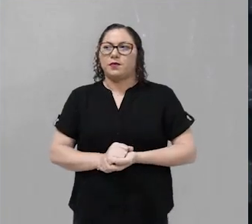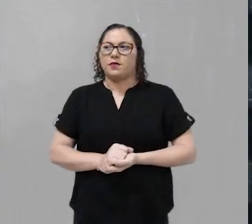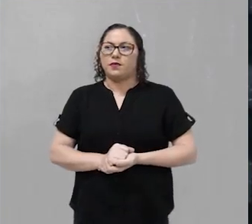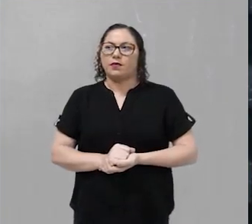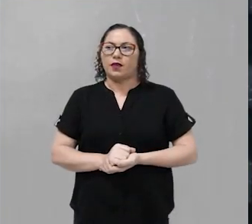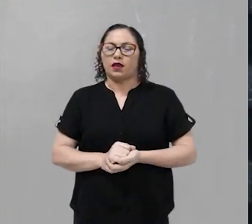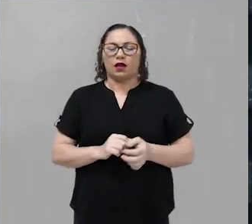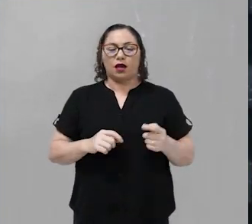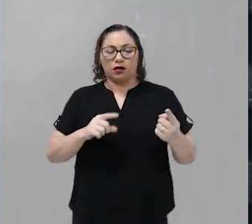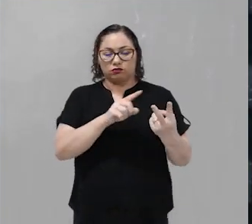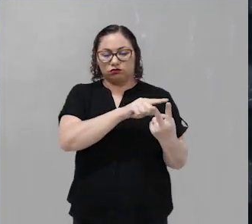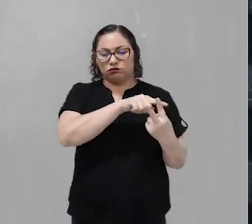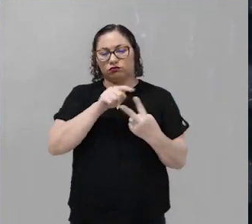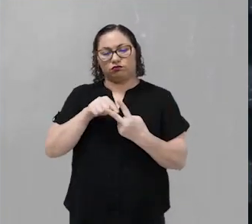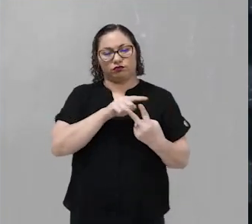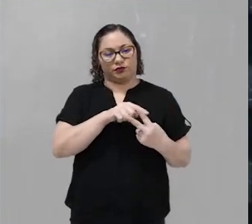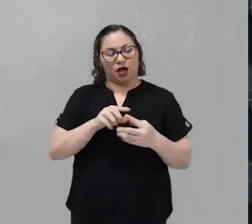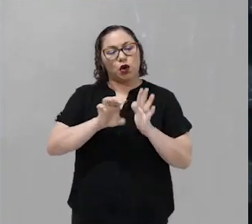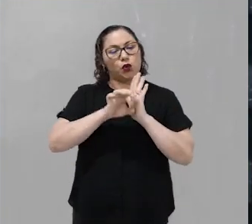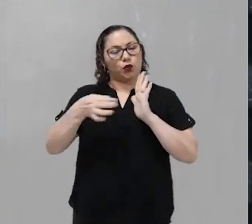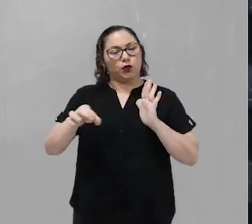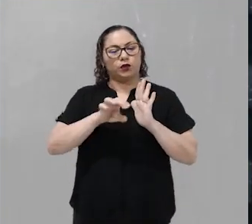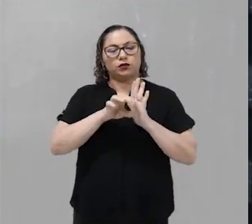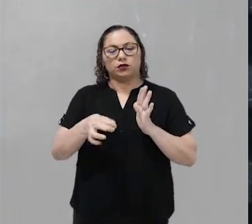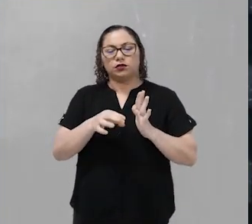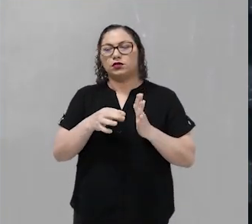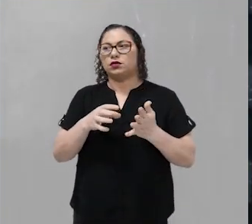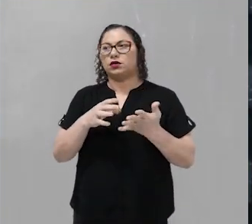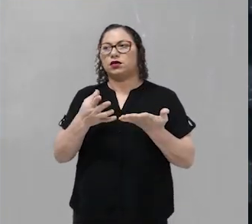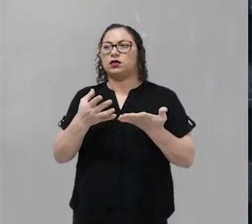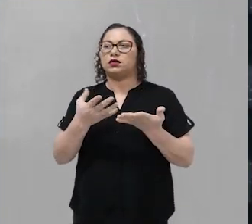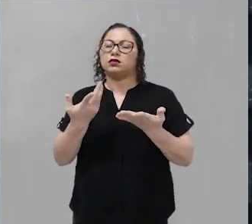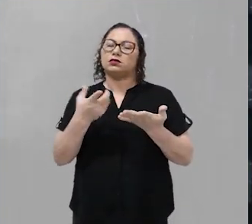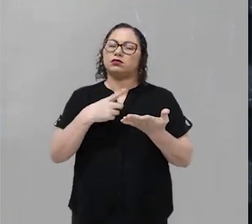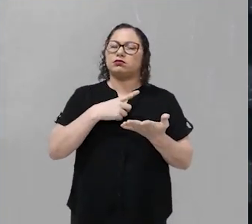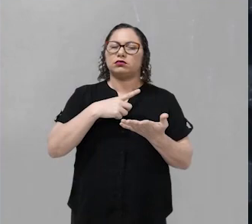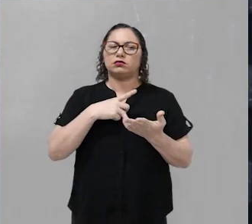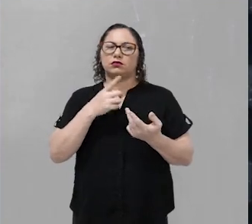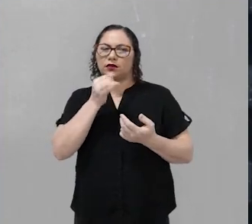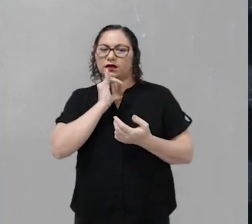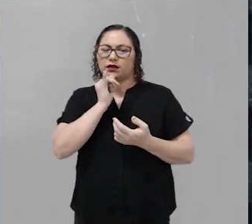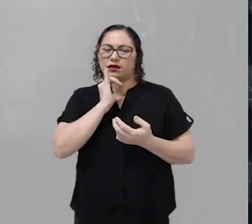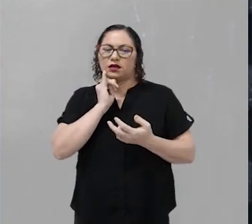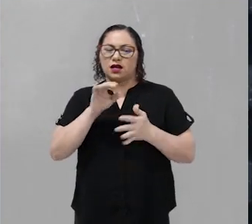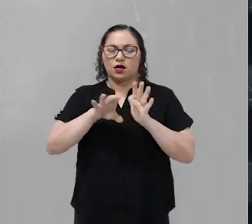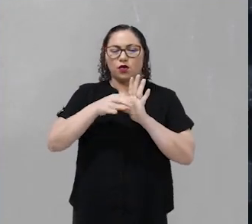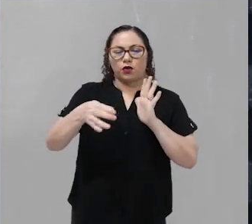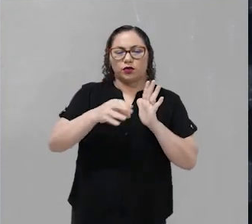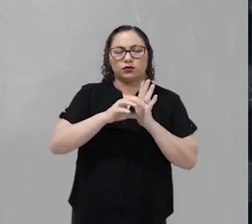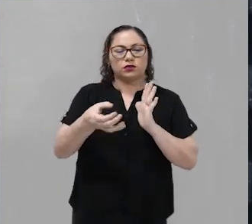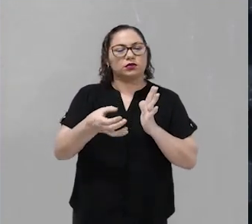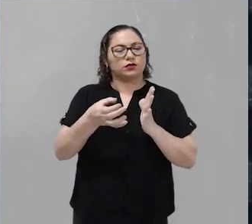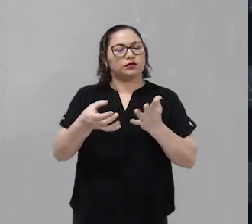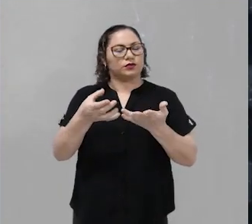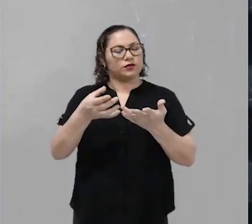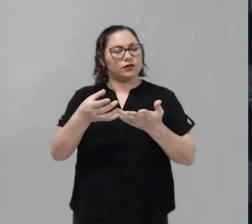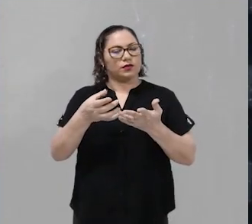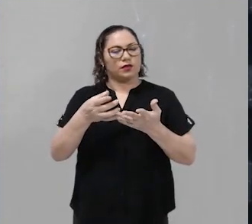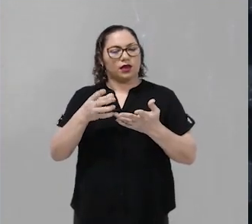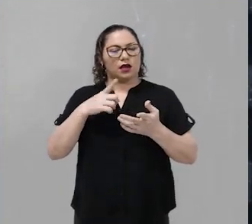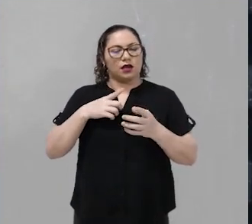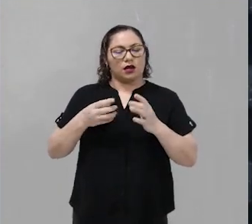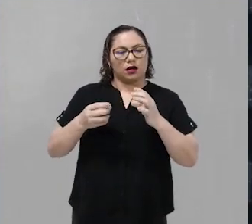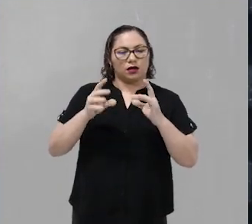E aí são dois conceitos que eu costumo dizer para vocês nas aulas, que existem conceitos construídos com critérios